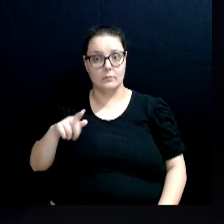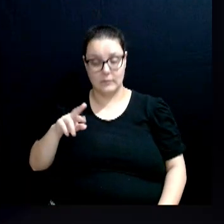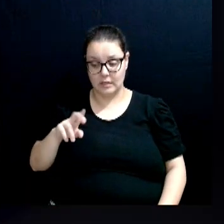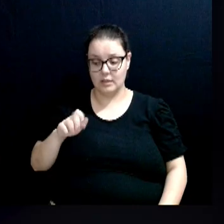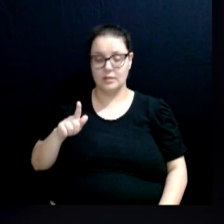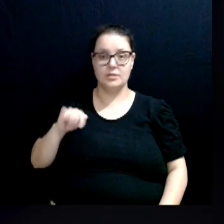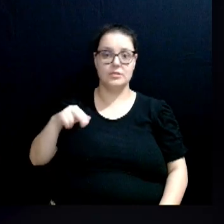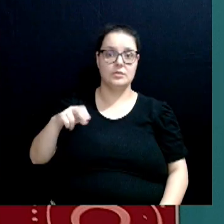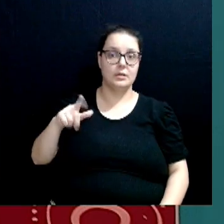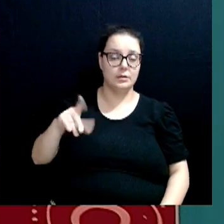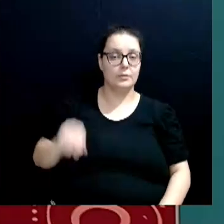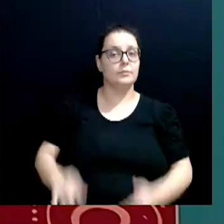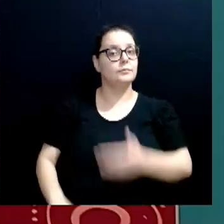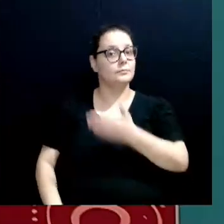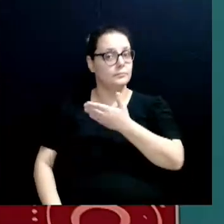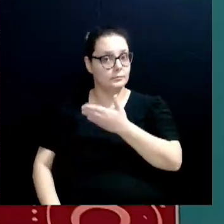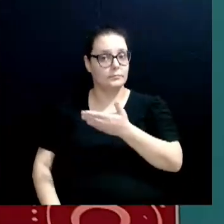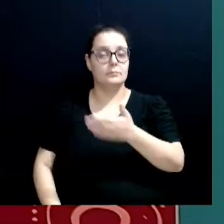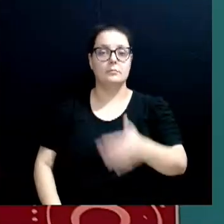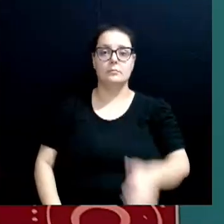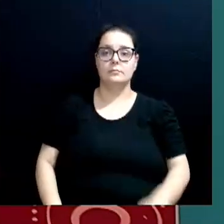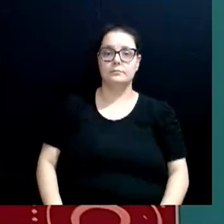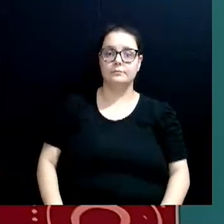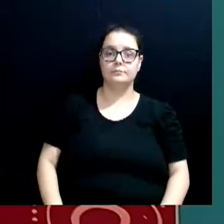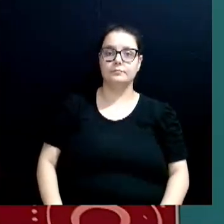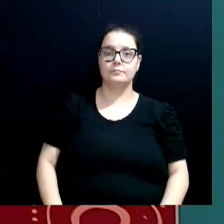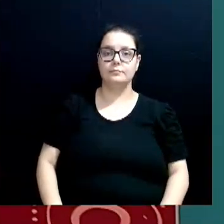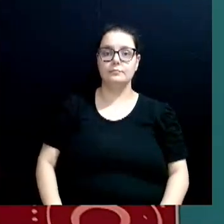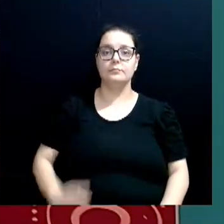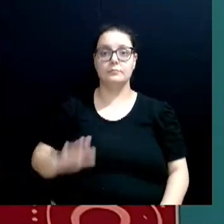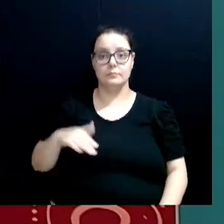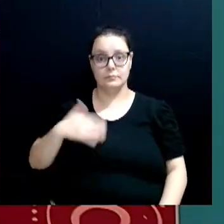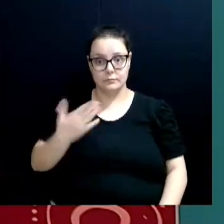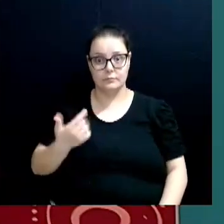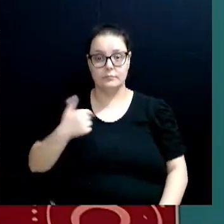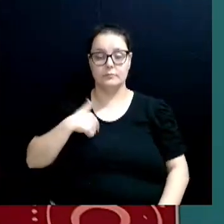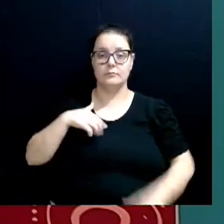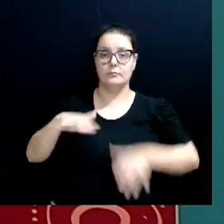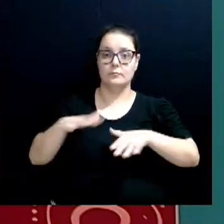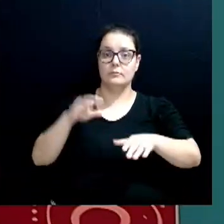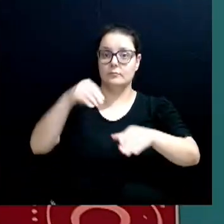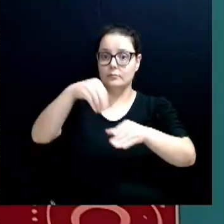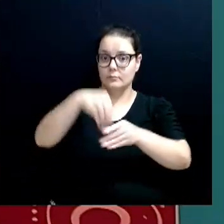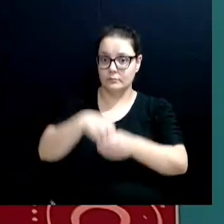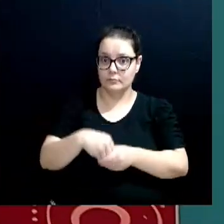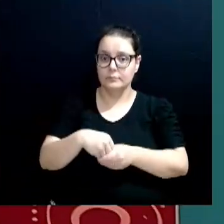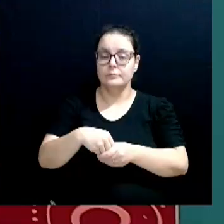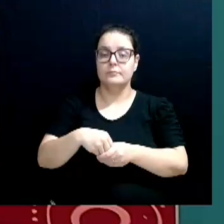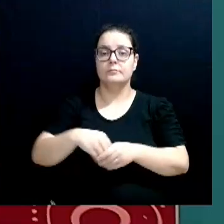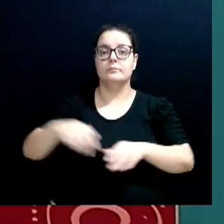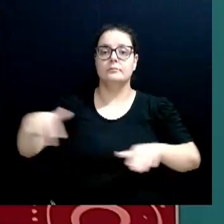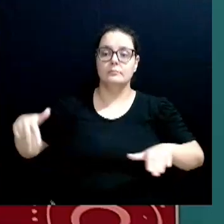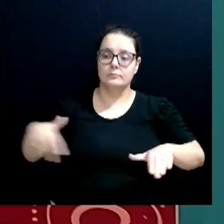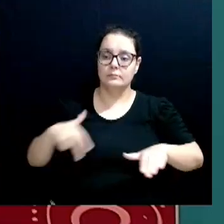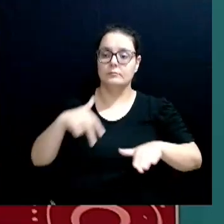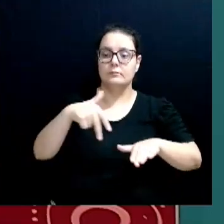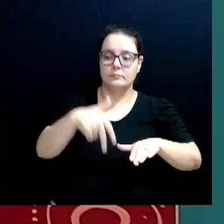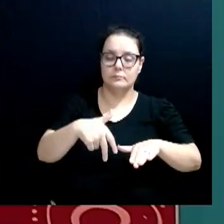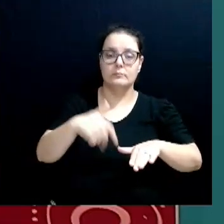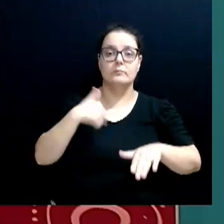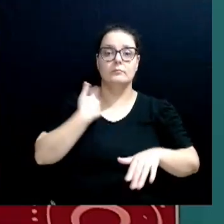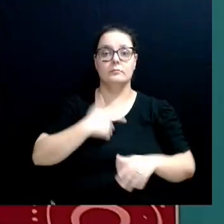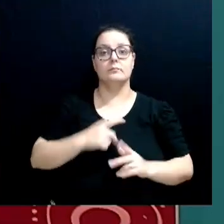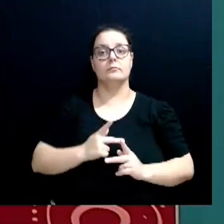E quando eu estou no movimento, a nossa grande vitória, nossa